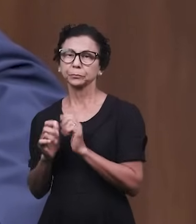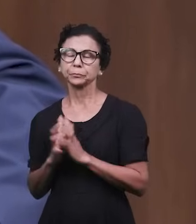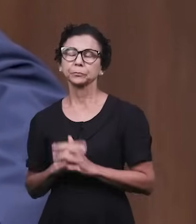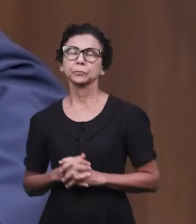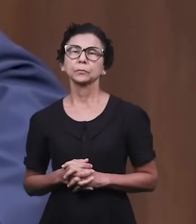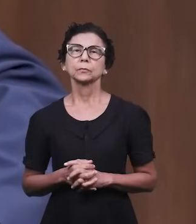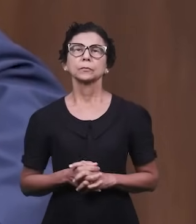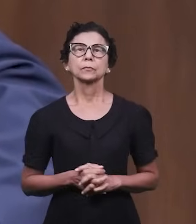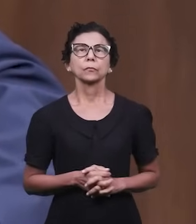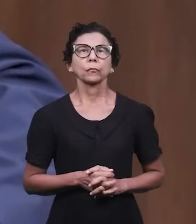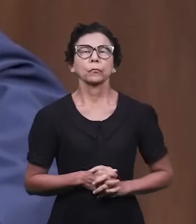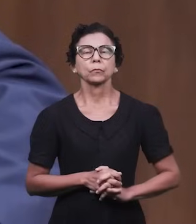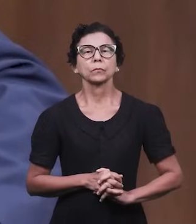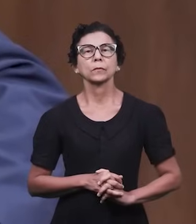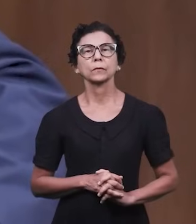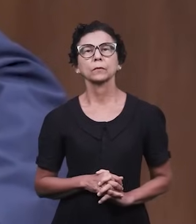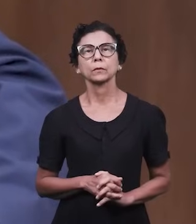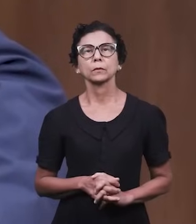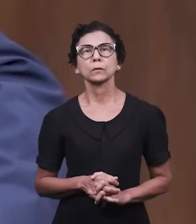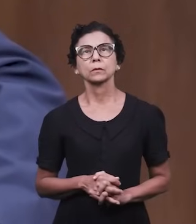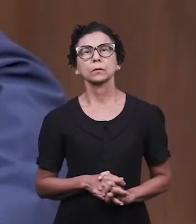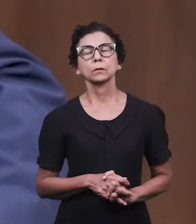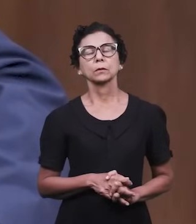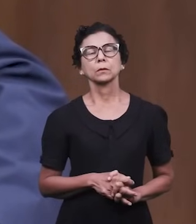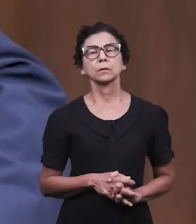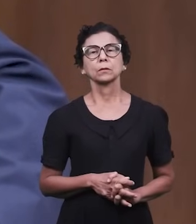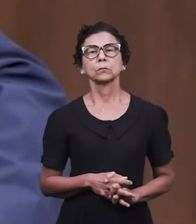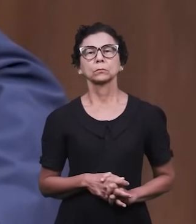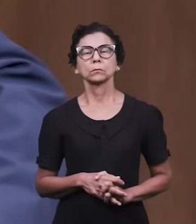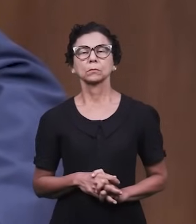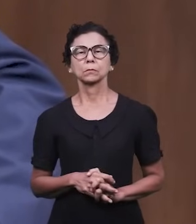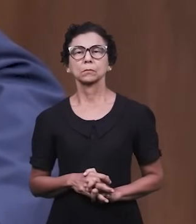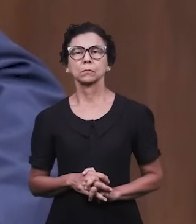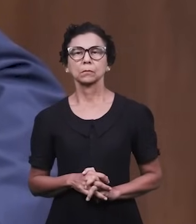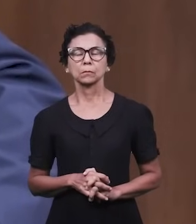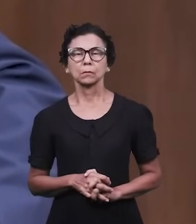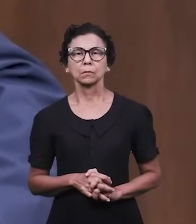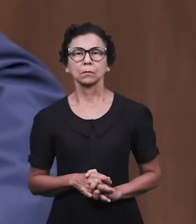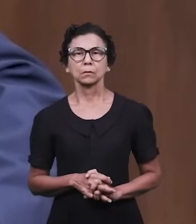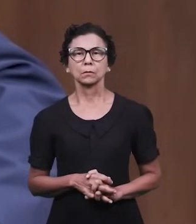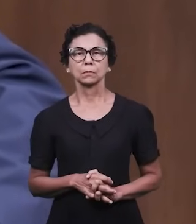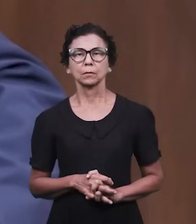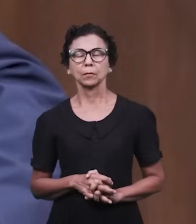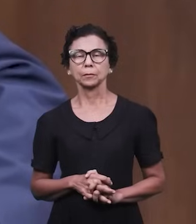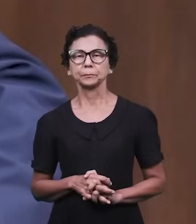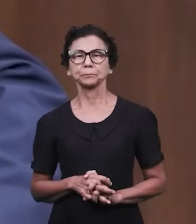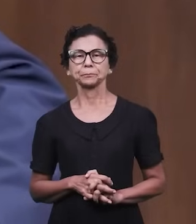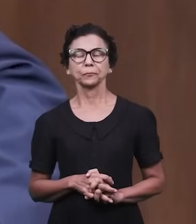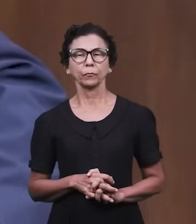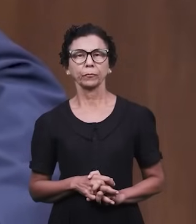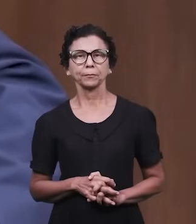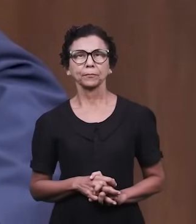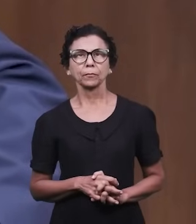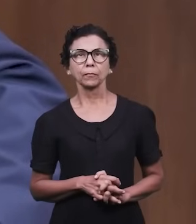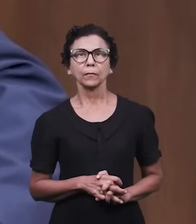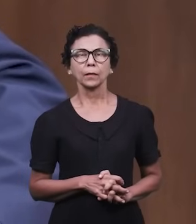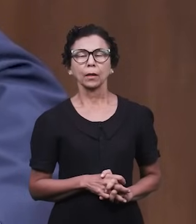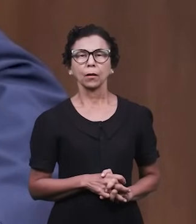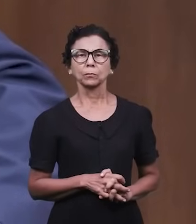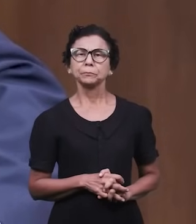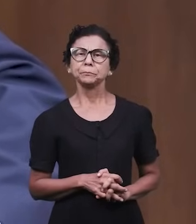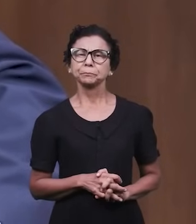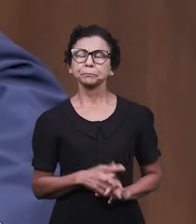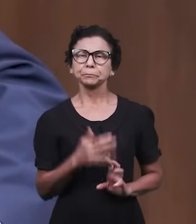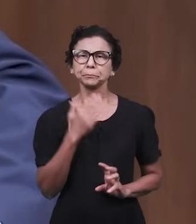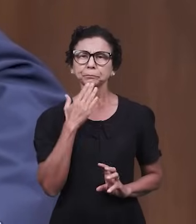Mas essa é uma pergunta que se faz e eu quero pedir a você que está assistindo, faça o seu